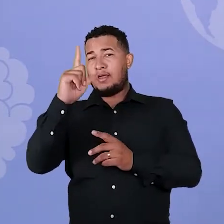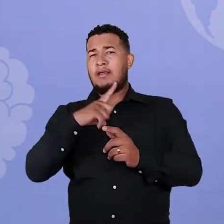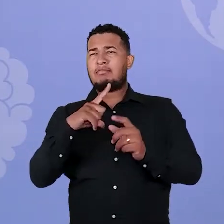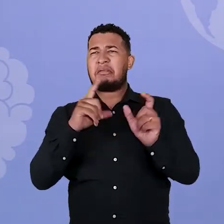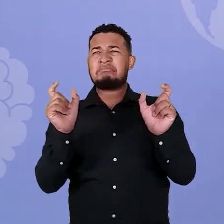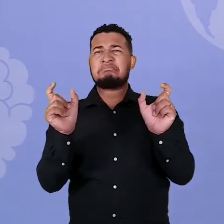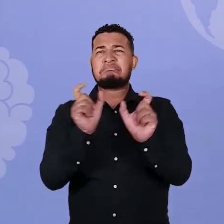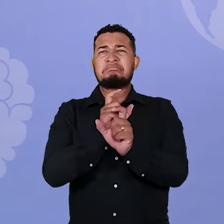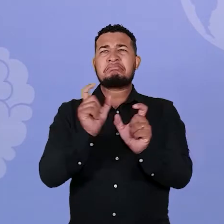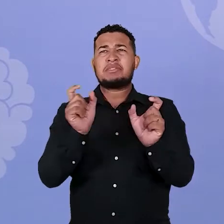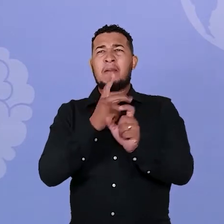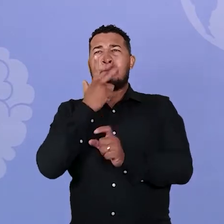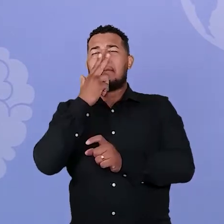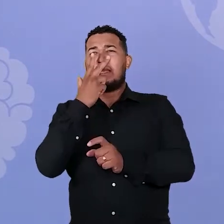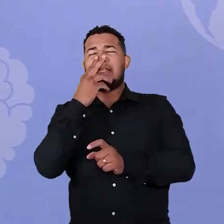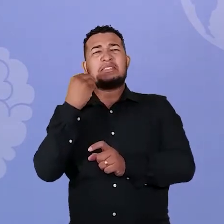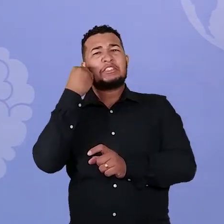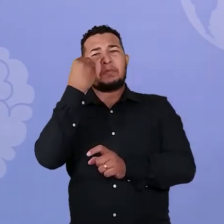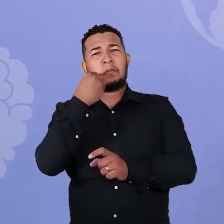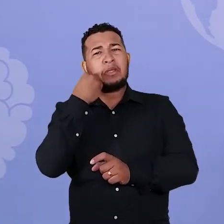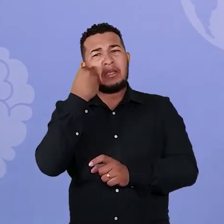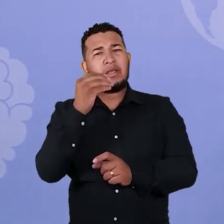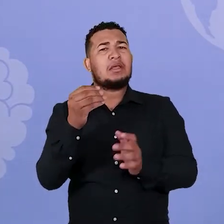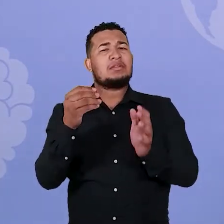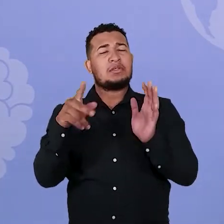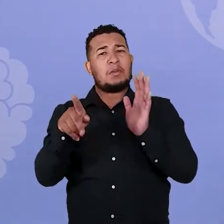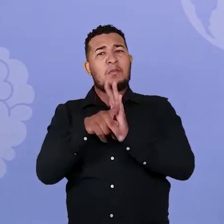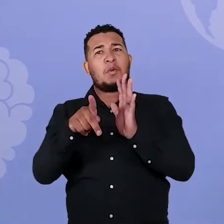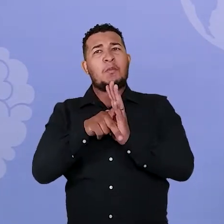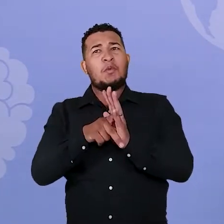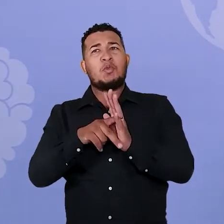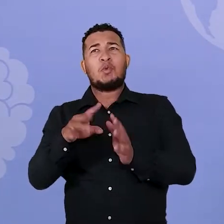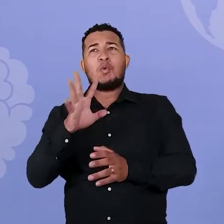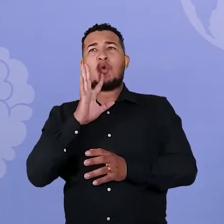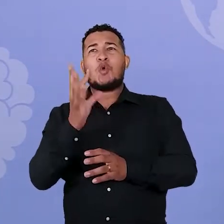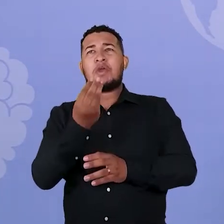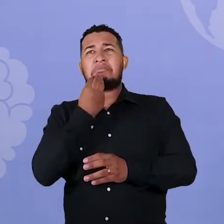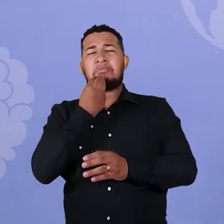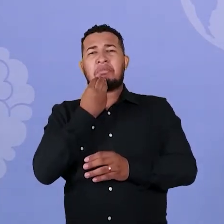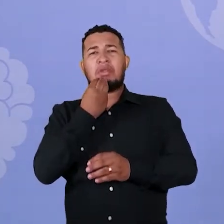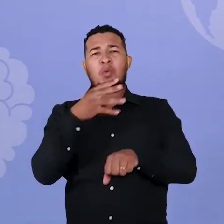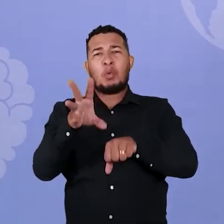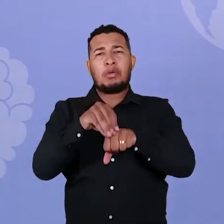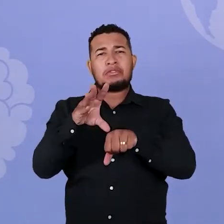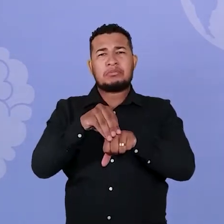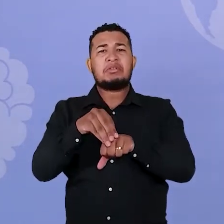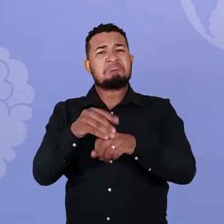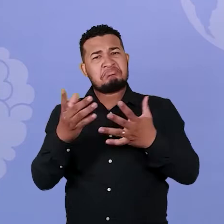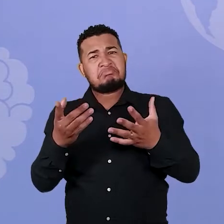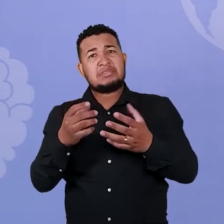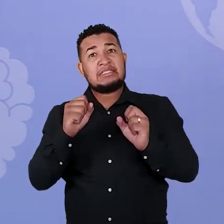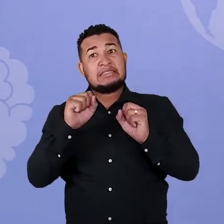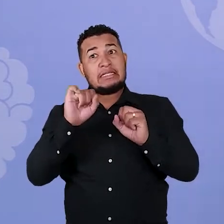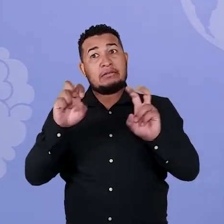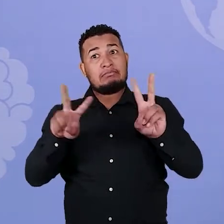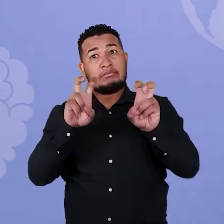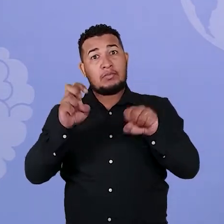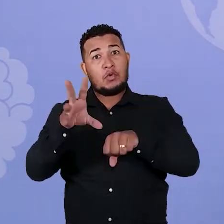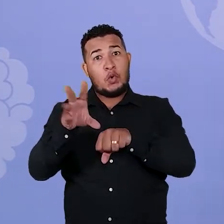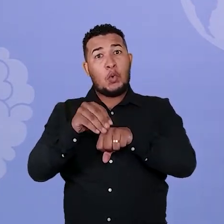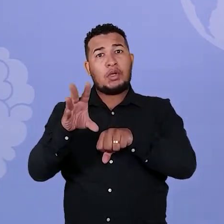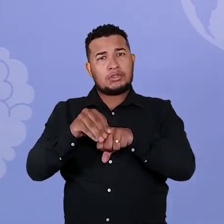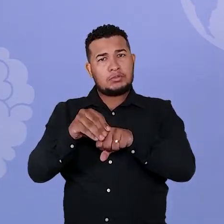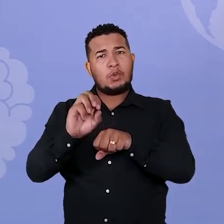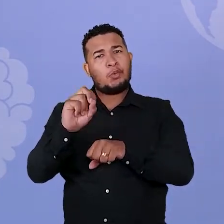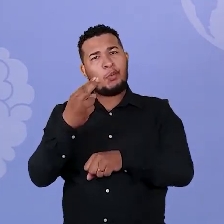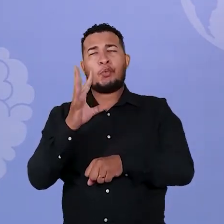que ela tem alguma coisa a ver com a experiência do conhecimento. E quando a gente fala em